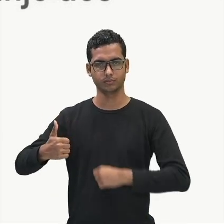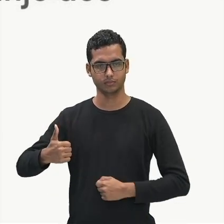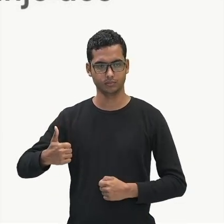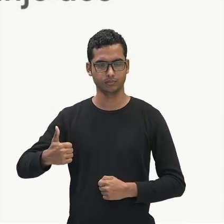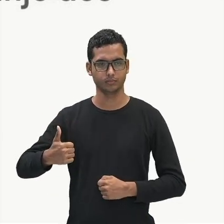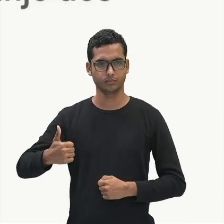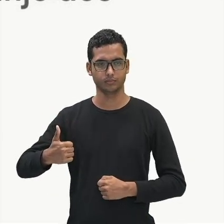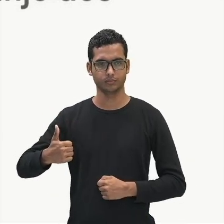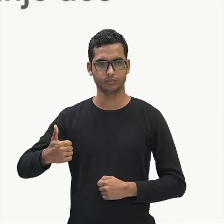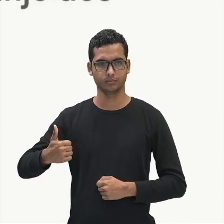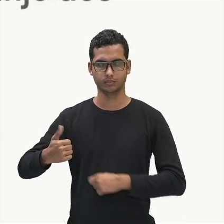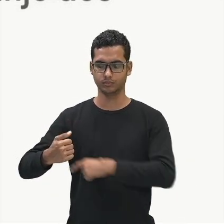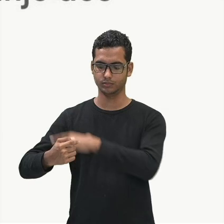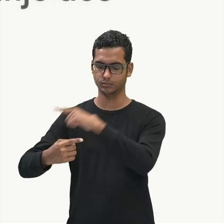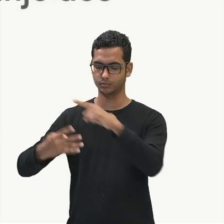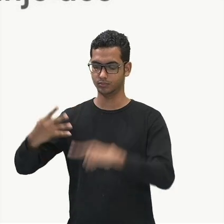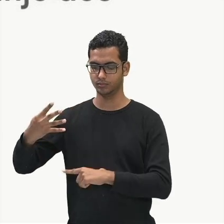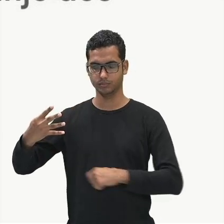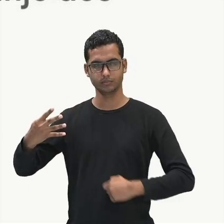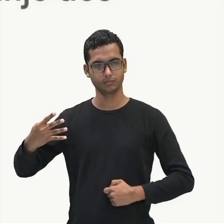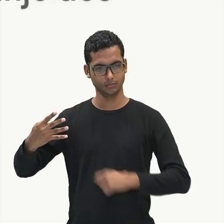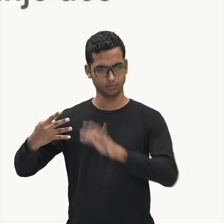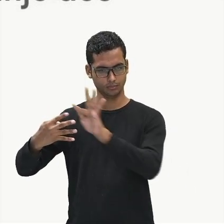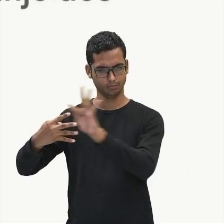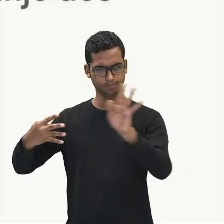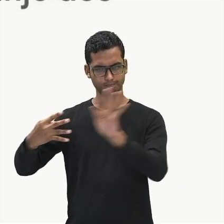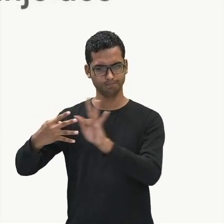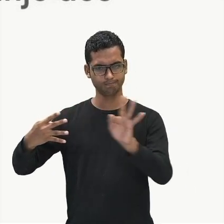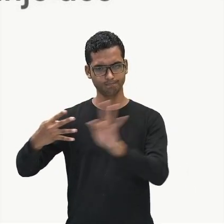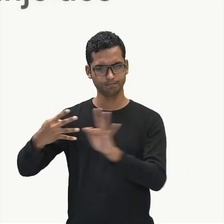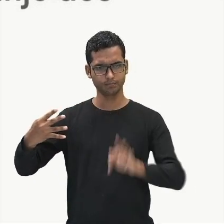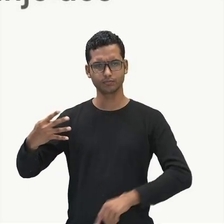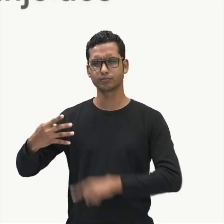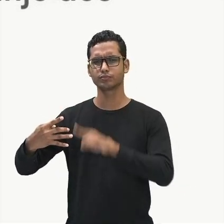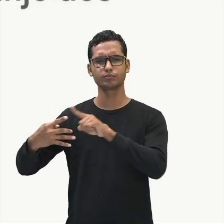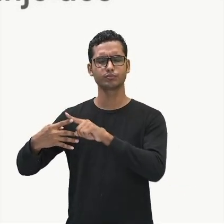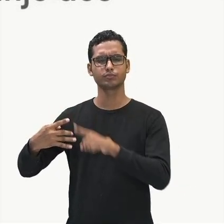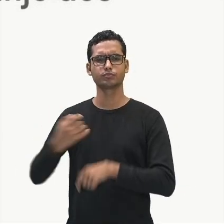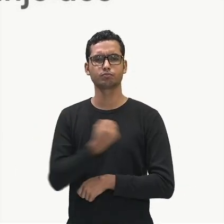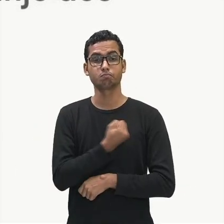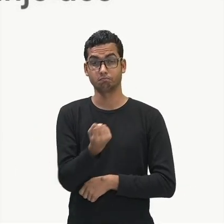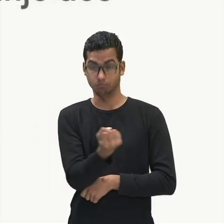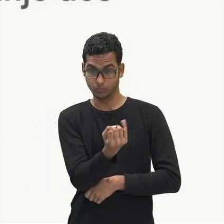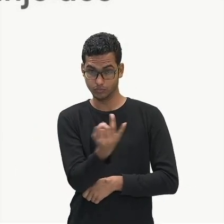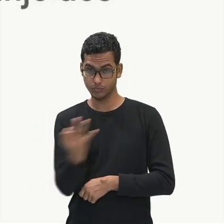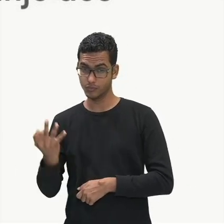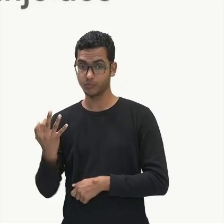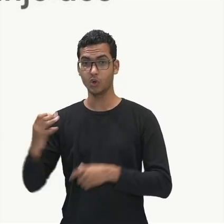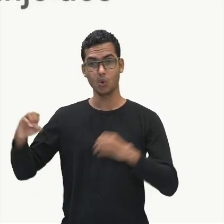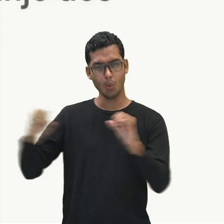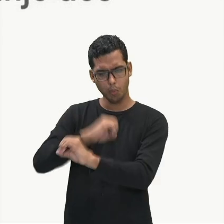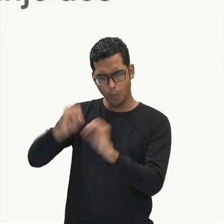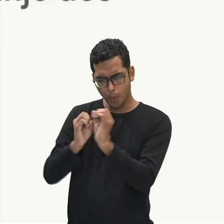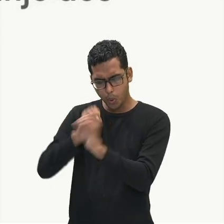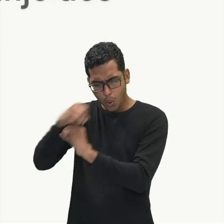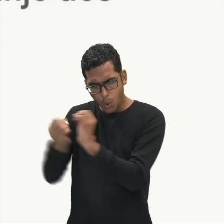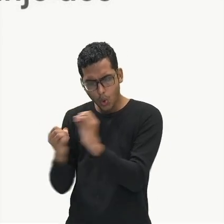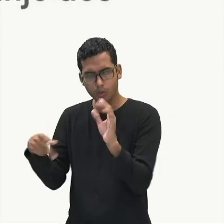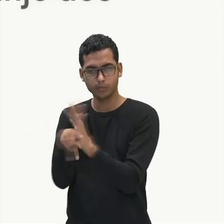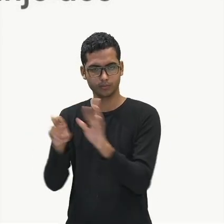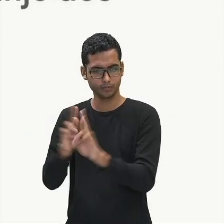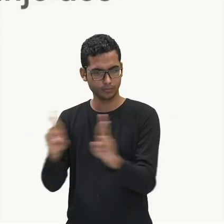Aí eu tenho 4 afirmações. Número de colisões efetivas entre os